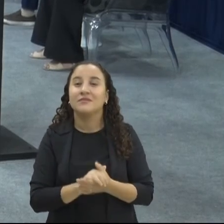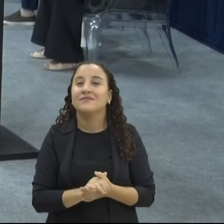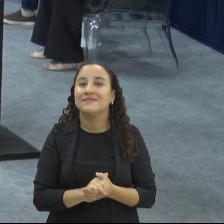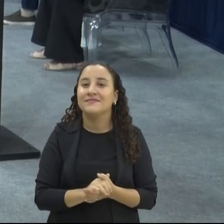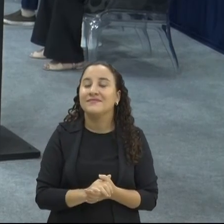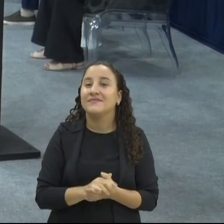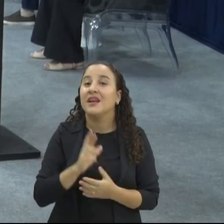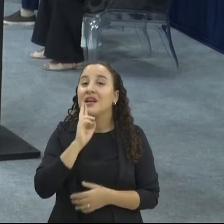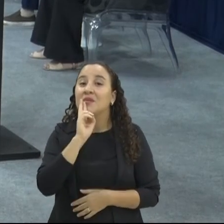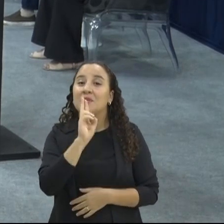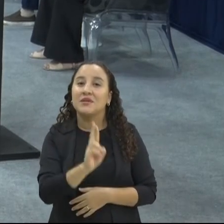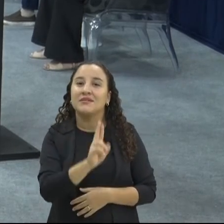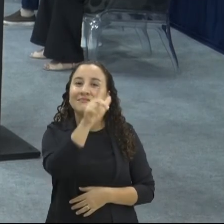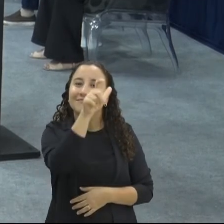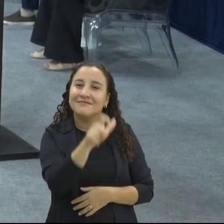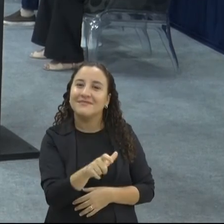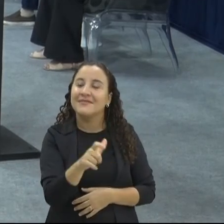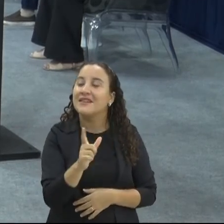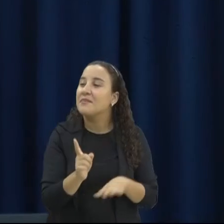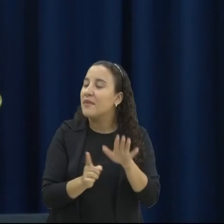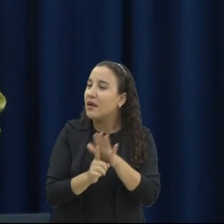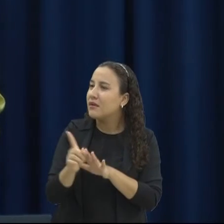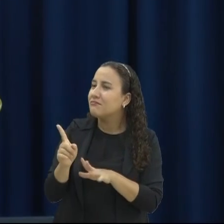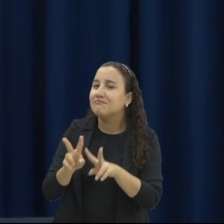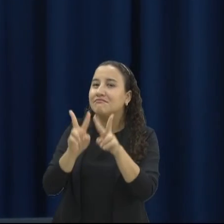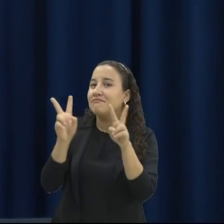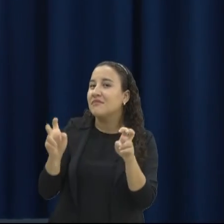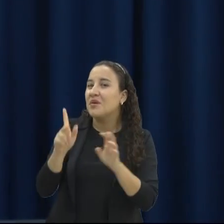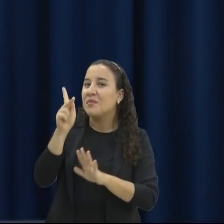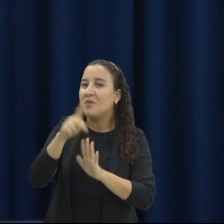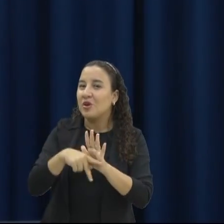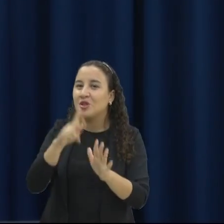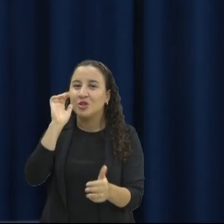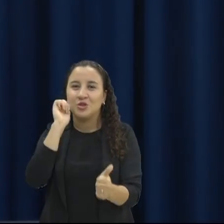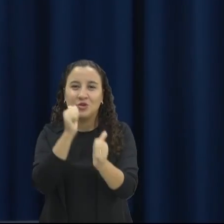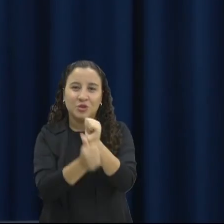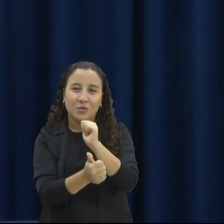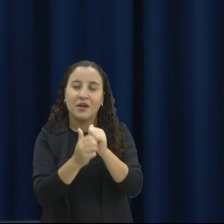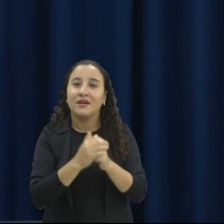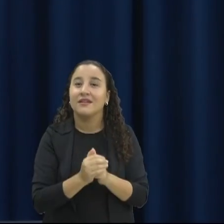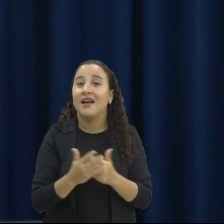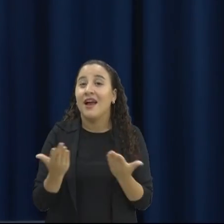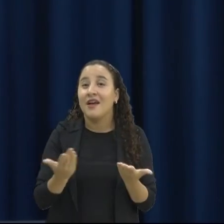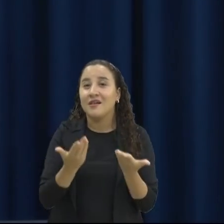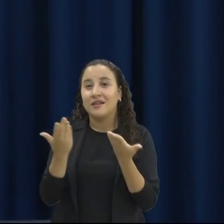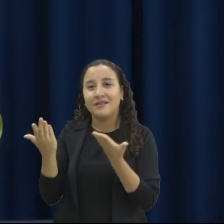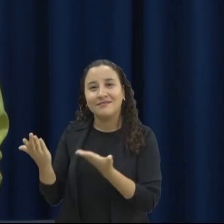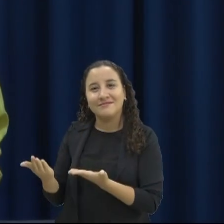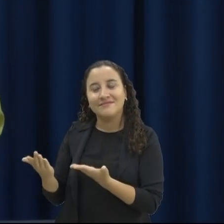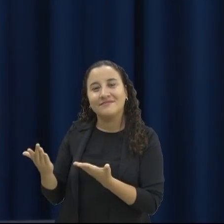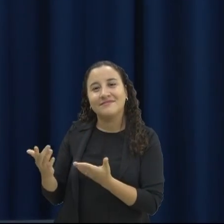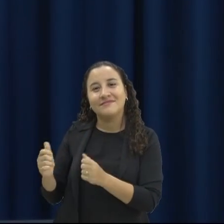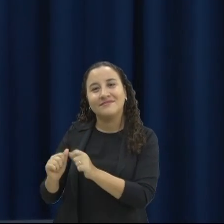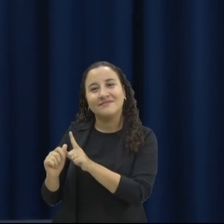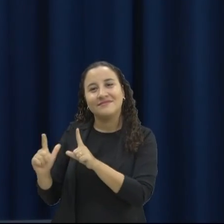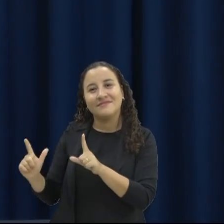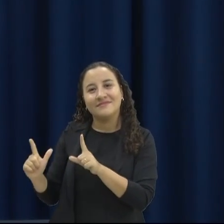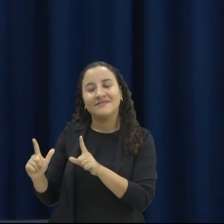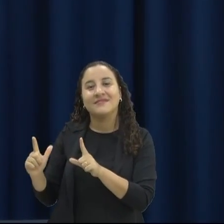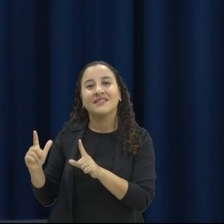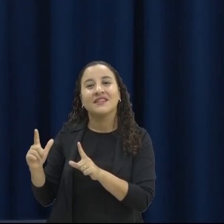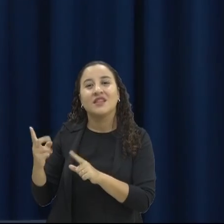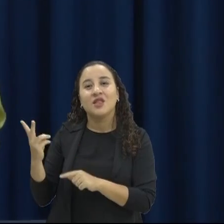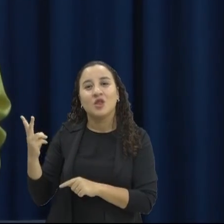eleitor teresinense que quer saber do senhor sobre projetos para o esporte. O nosso relógio vai aparecer no monitor.